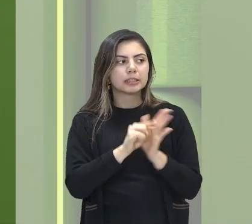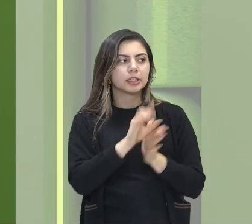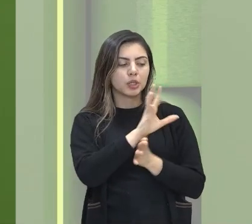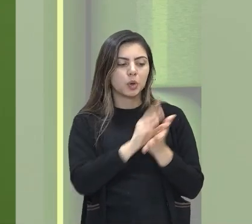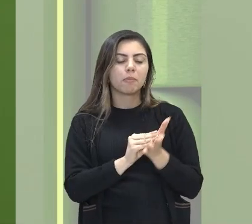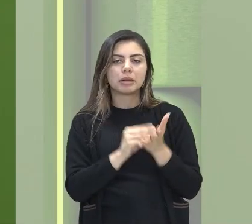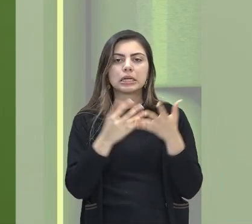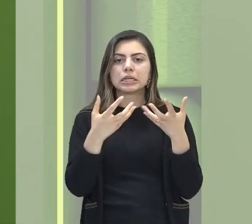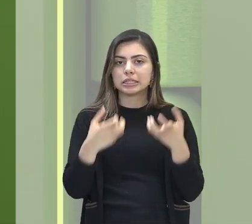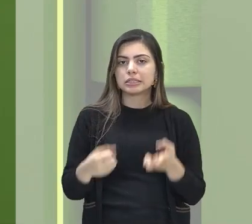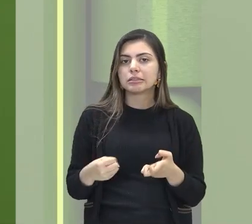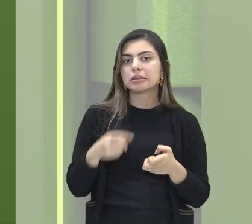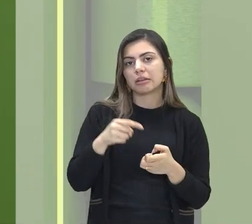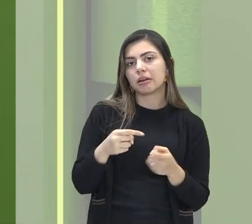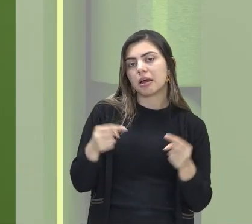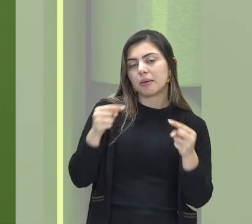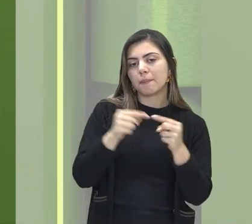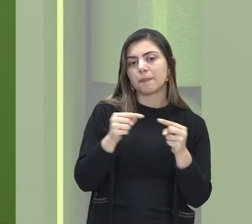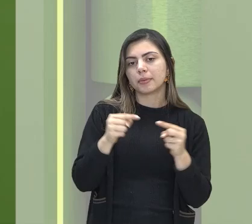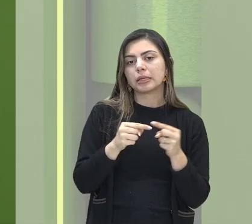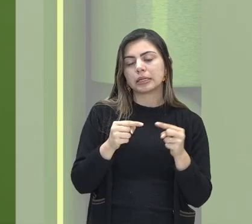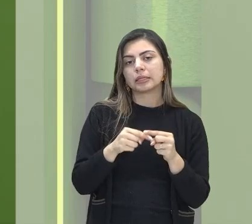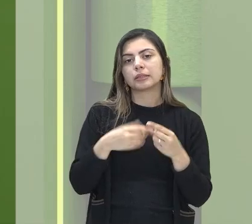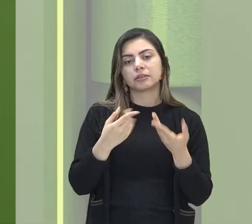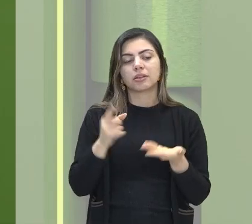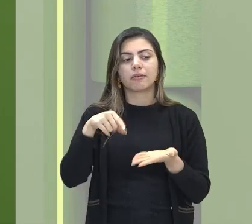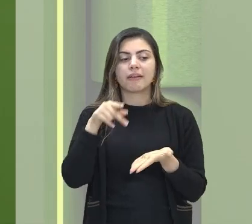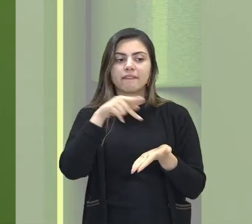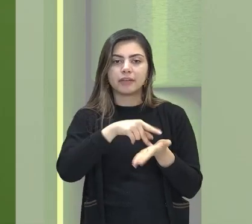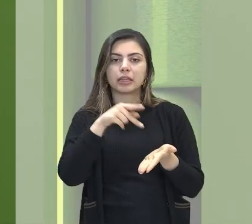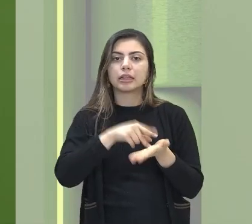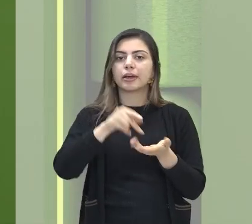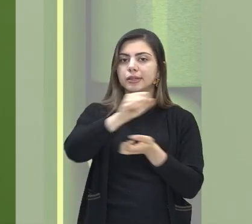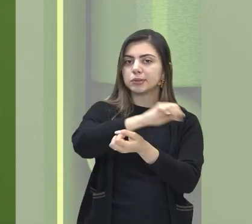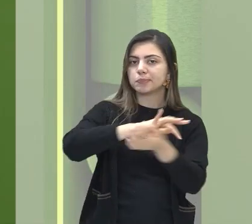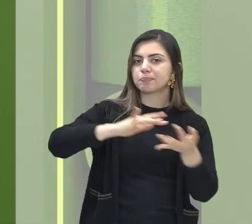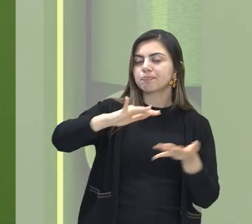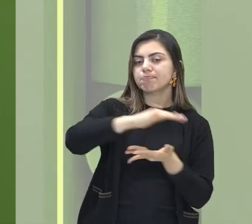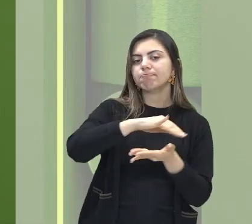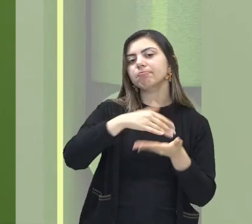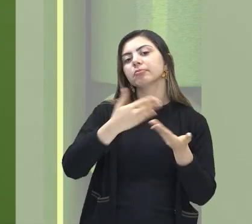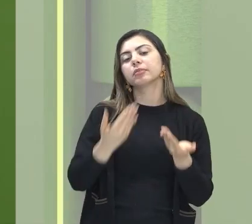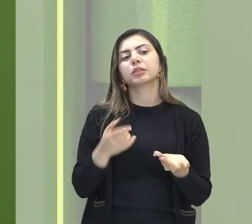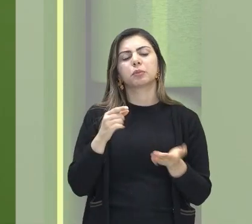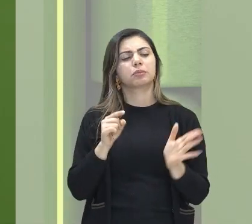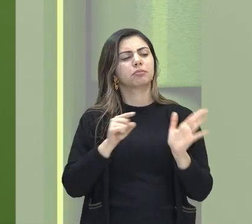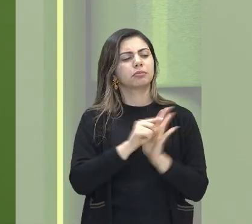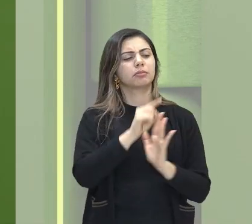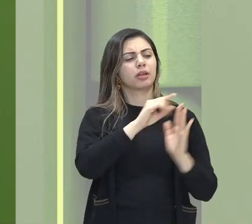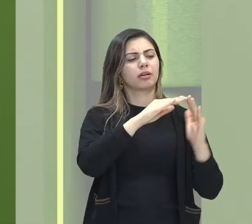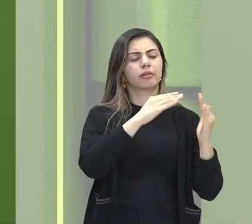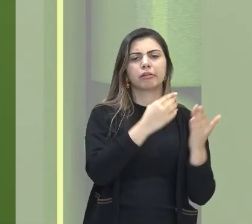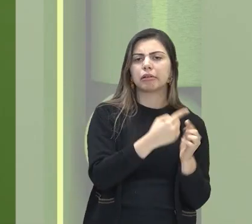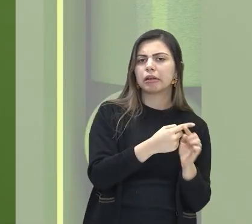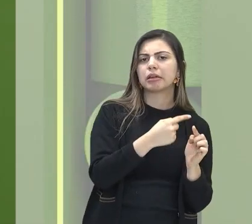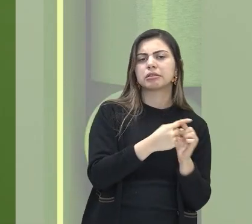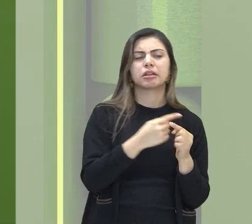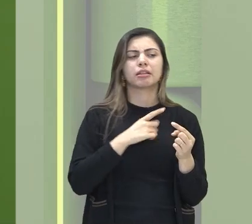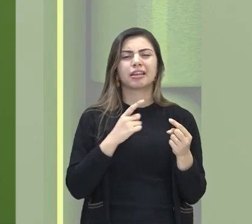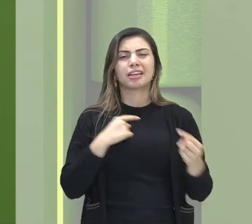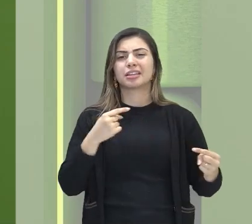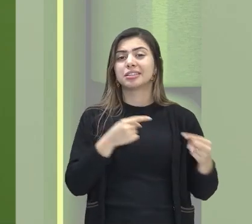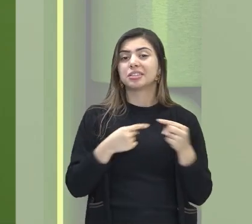Copérnico como sendo o verdadeiro, né? E ele questiona a Igreja, né? E deu muito problema,